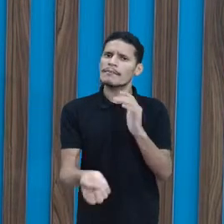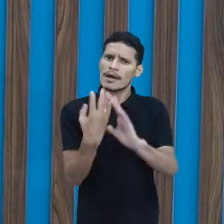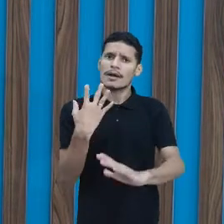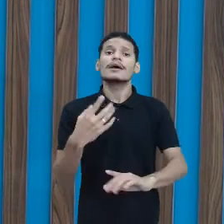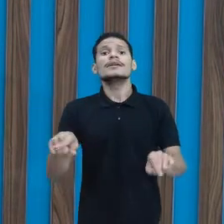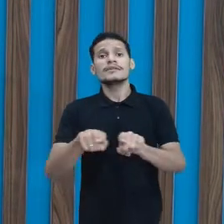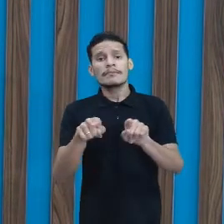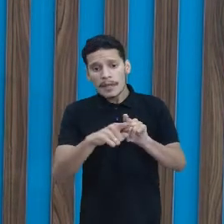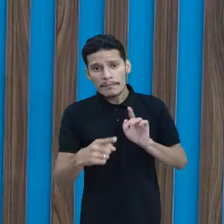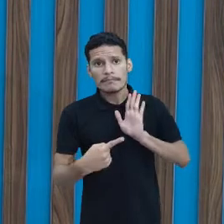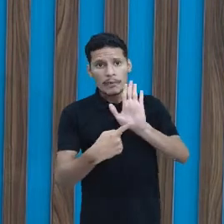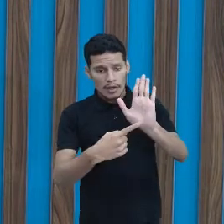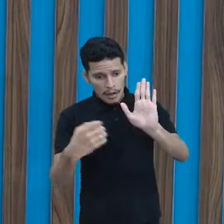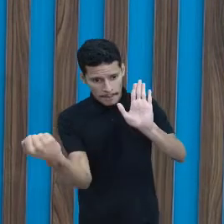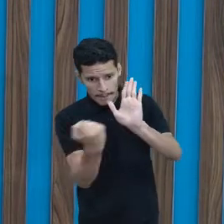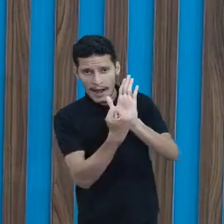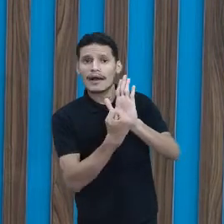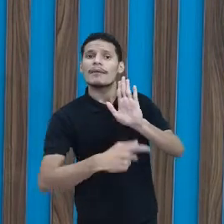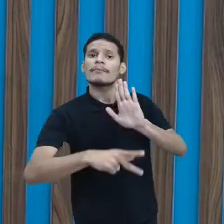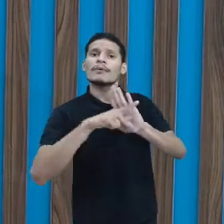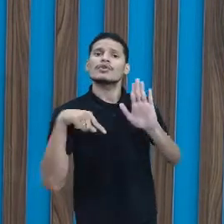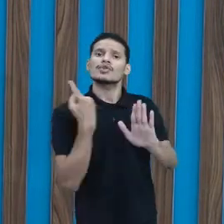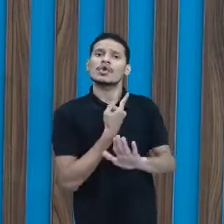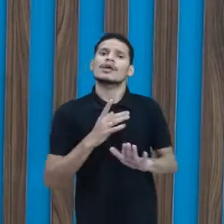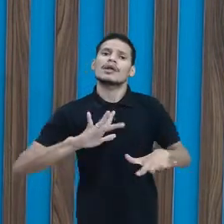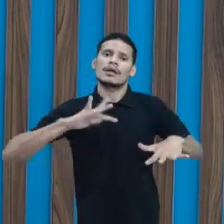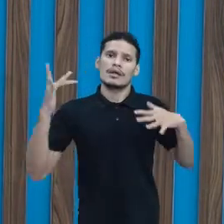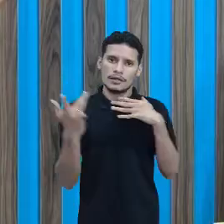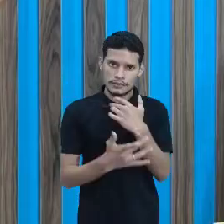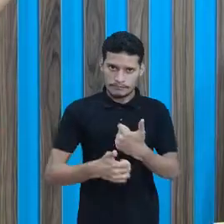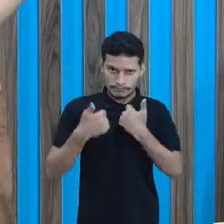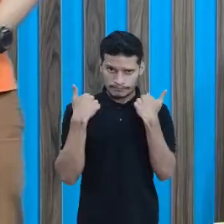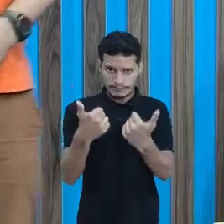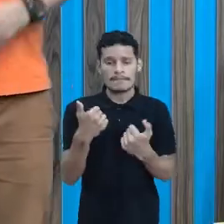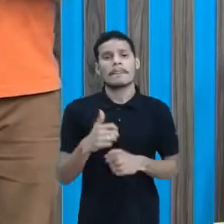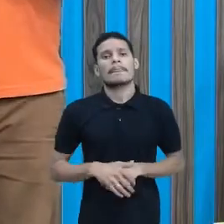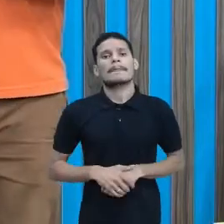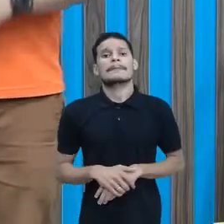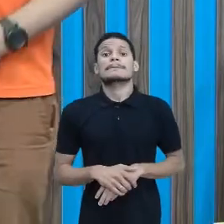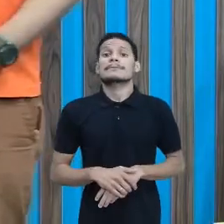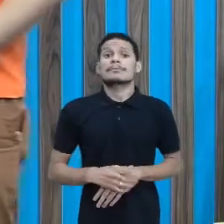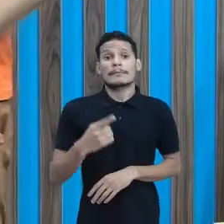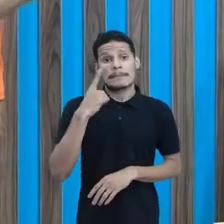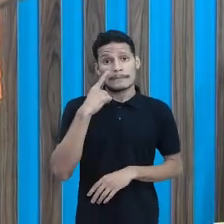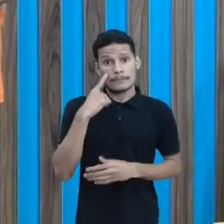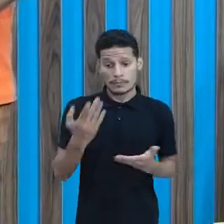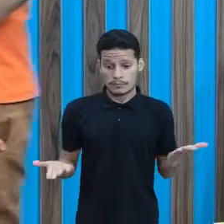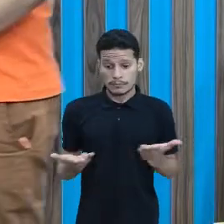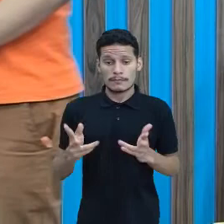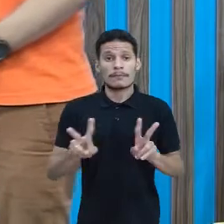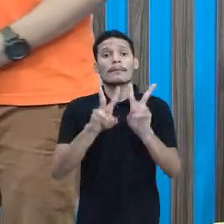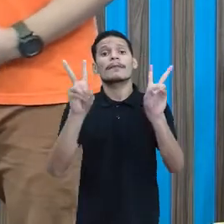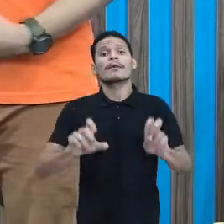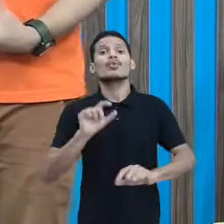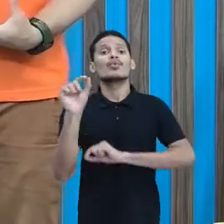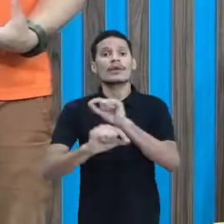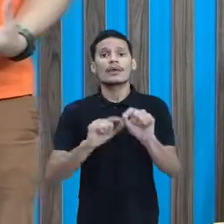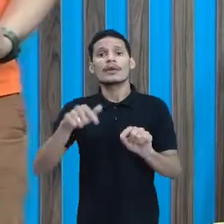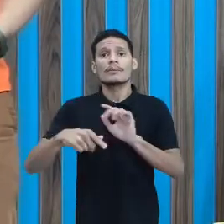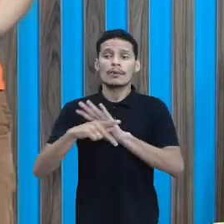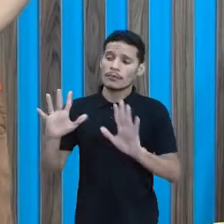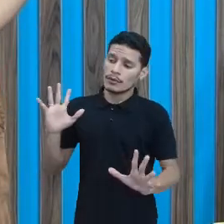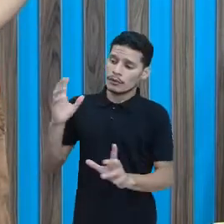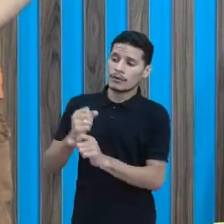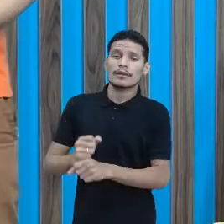lá nas redes sociais, que a gente vai gostar muito de ver. Pois bem, vamos para o assunto de hoje, gente. O assunto de hoje é a revisão dos